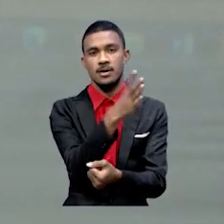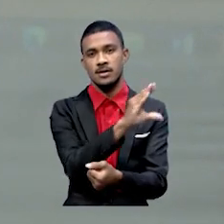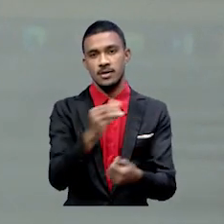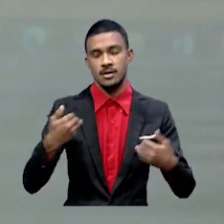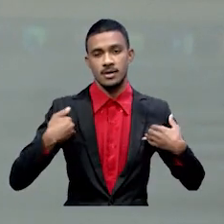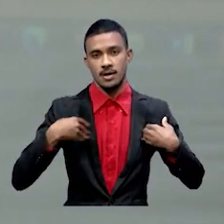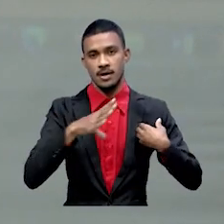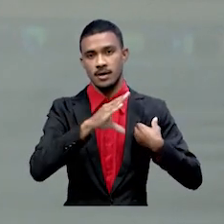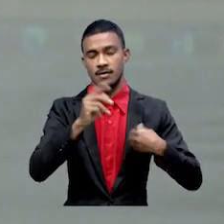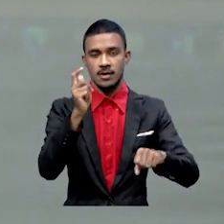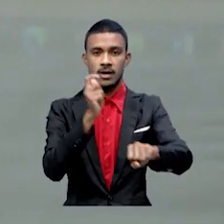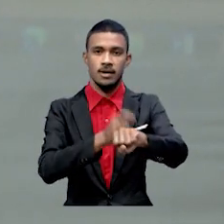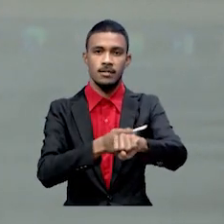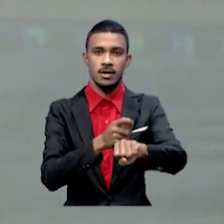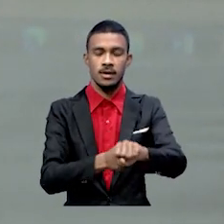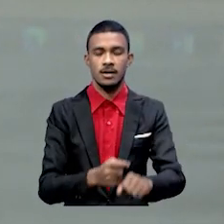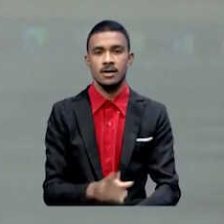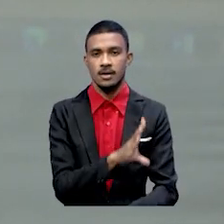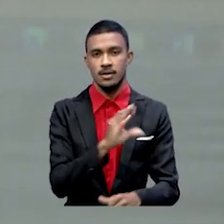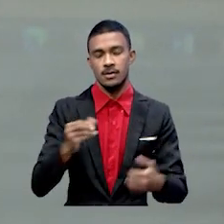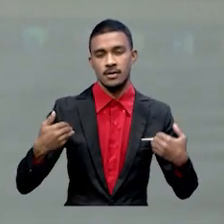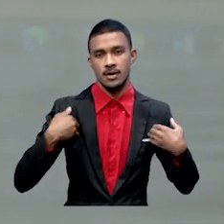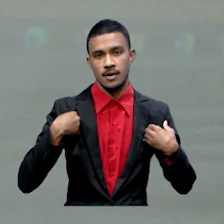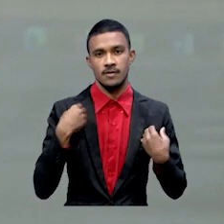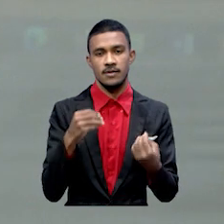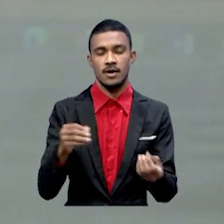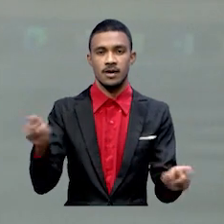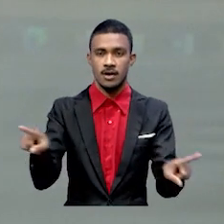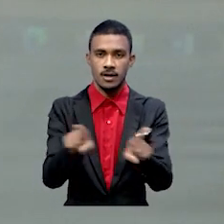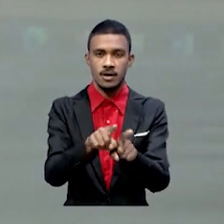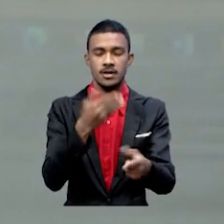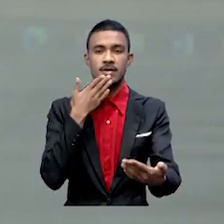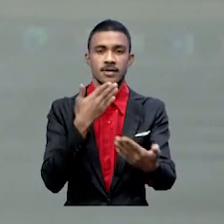alterações climáticas, as desigualdades sociais e